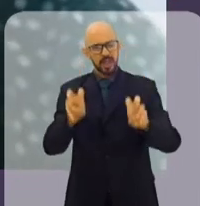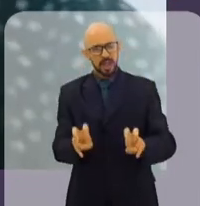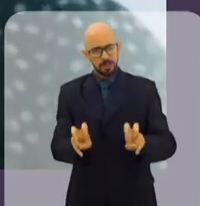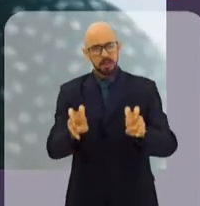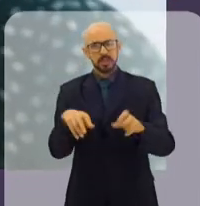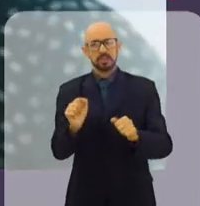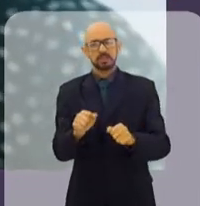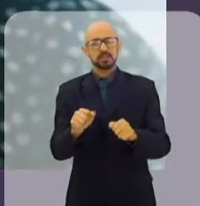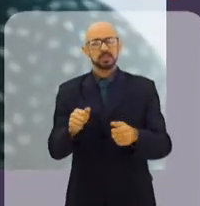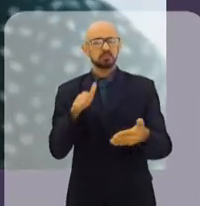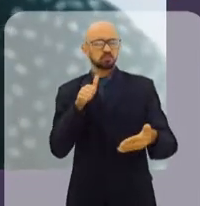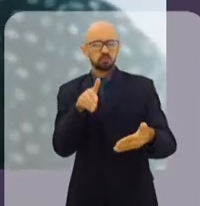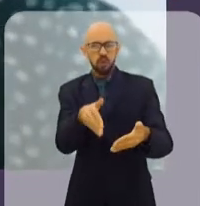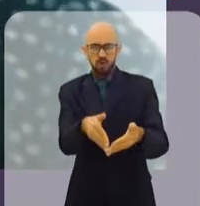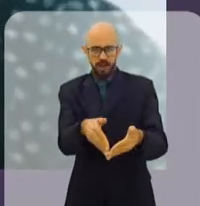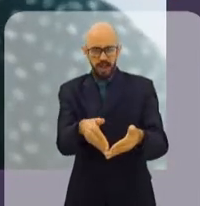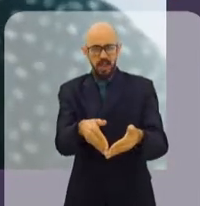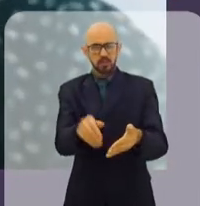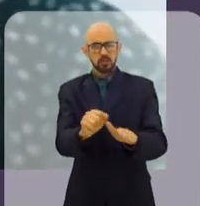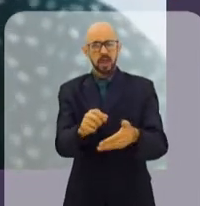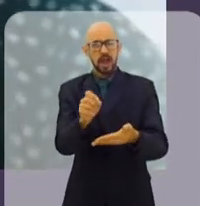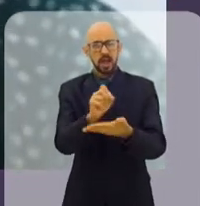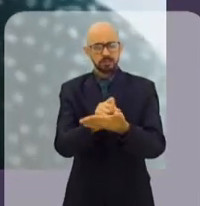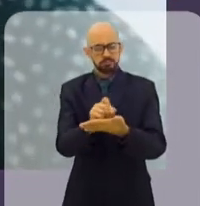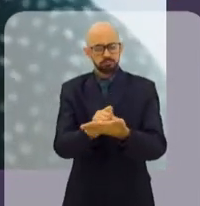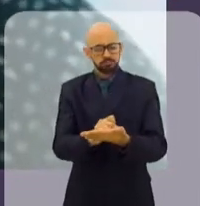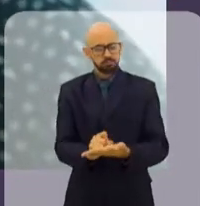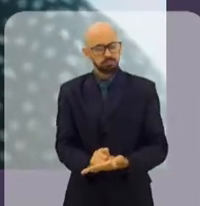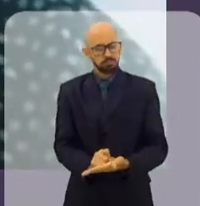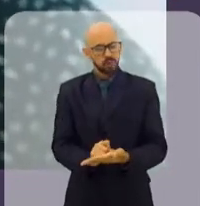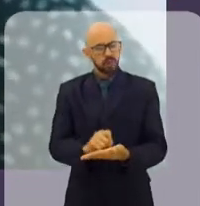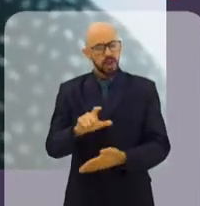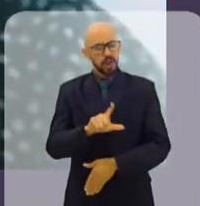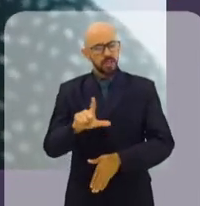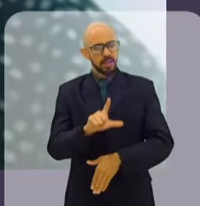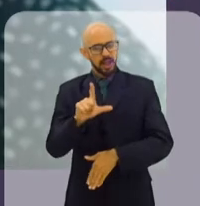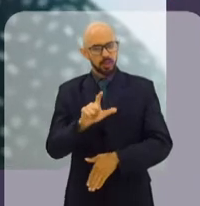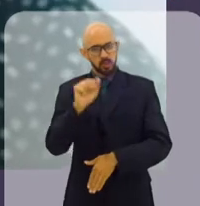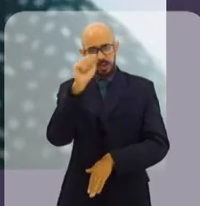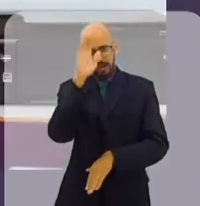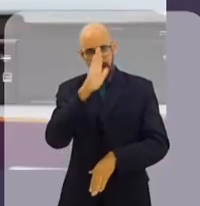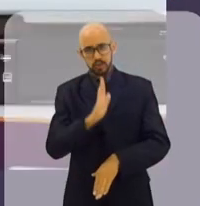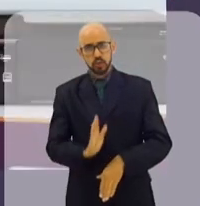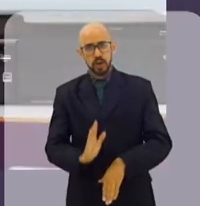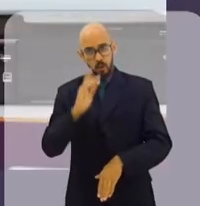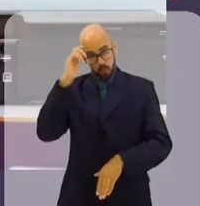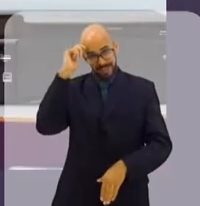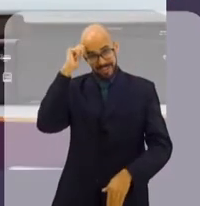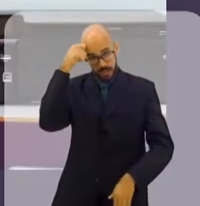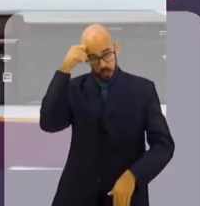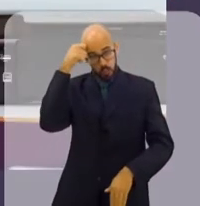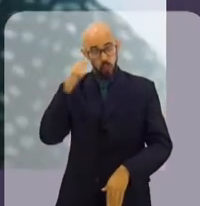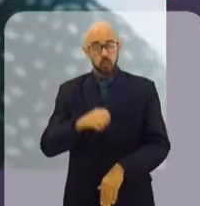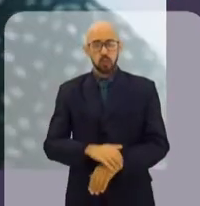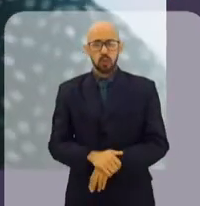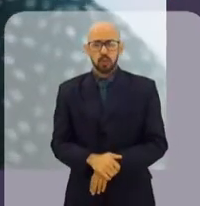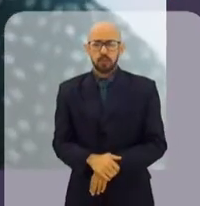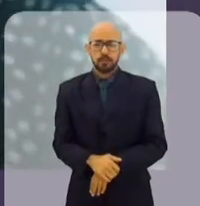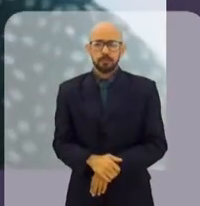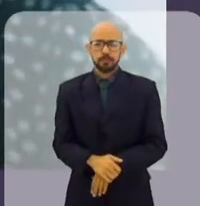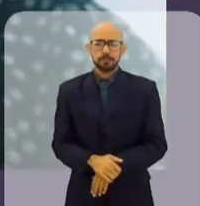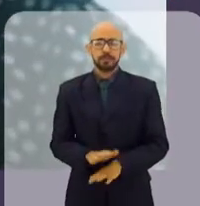temáticas dedicadas a autores da literatura nacional, autores negros da literatura nacional.